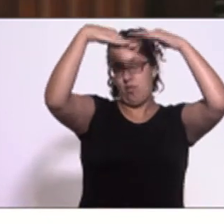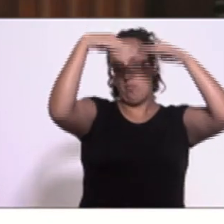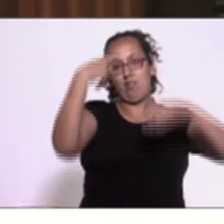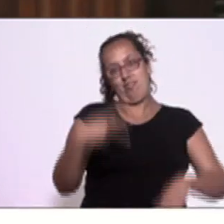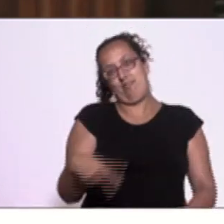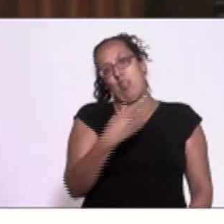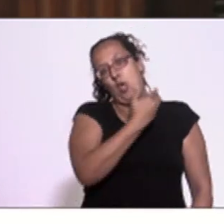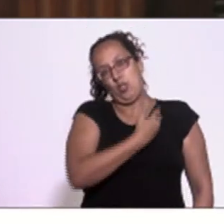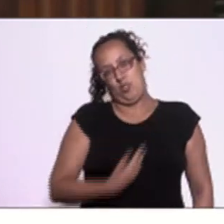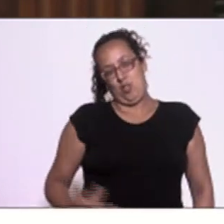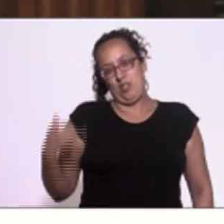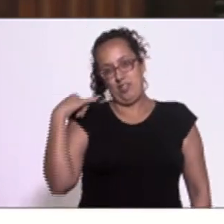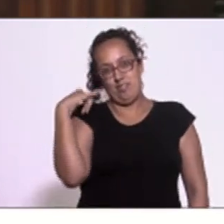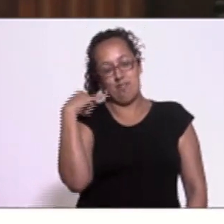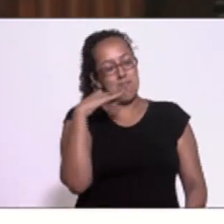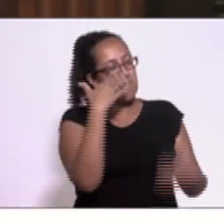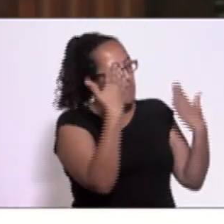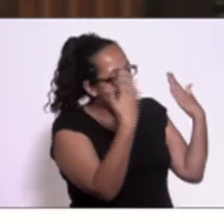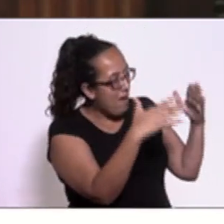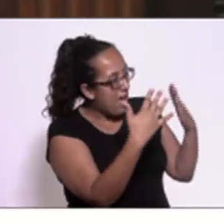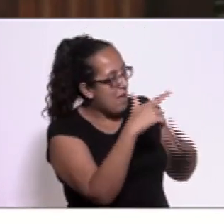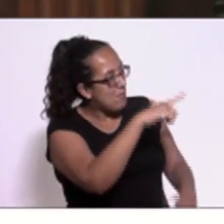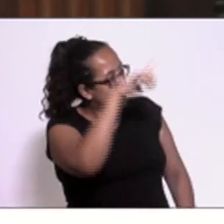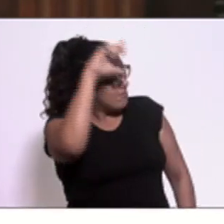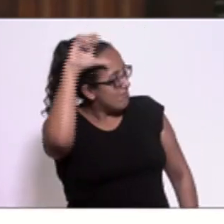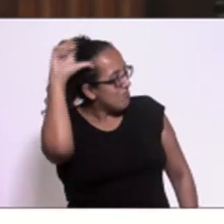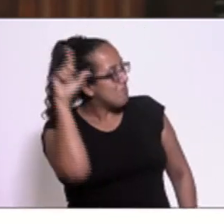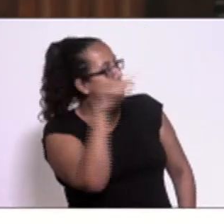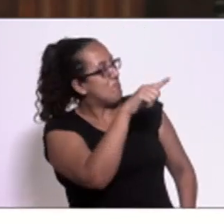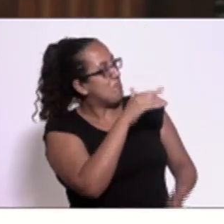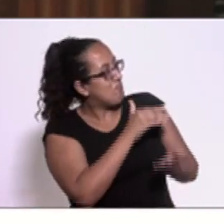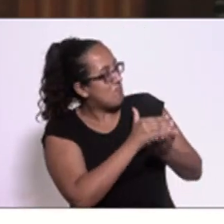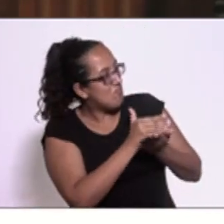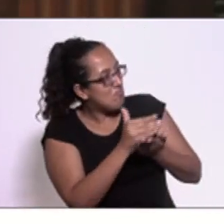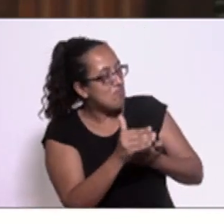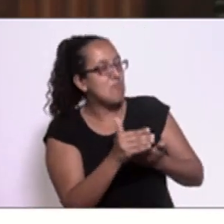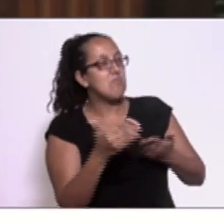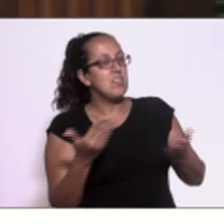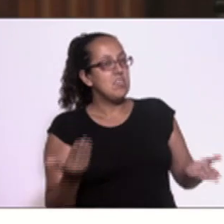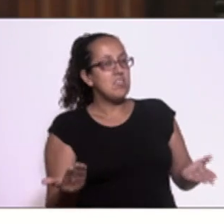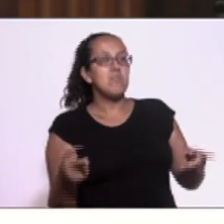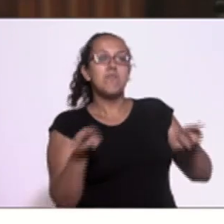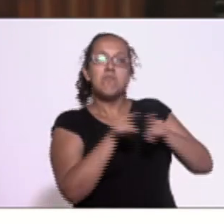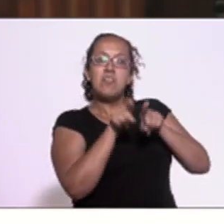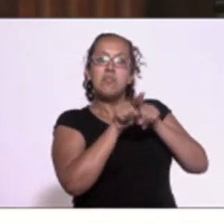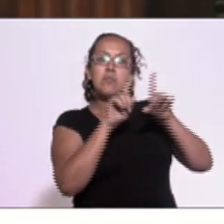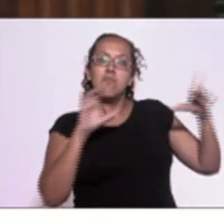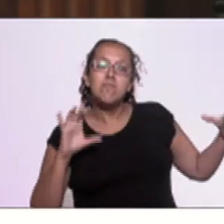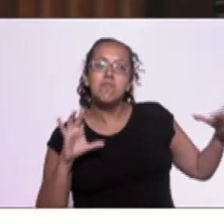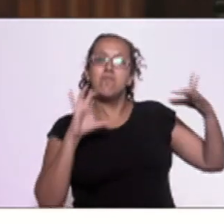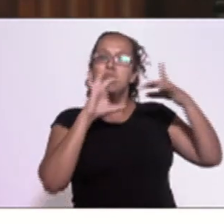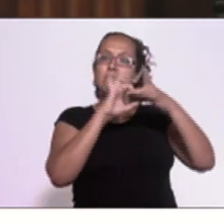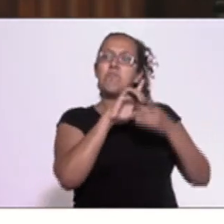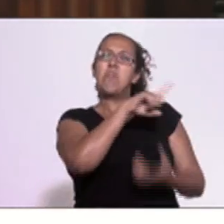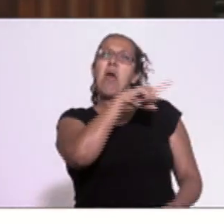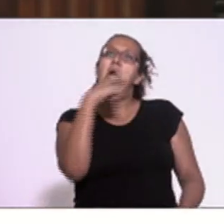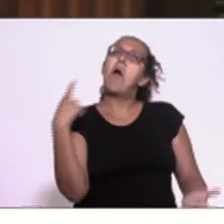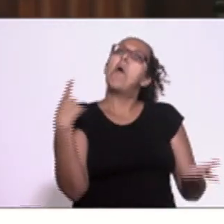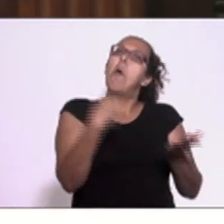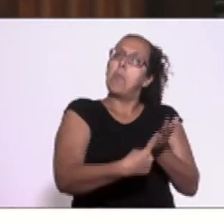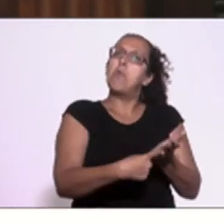Janeiro. Parabéns, deputado Luiz Paulo, por essa iniciativa e por aliar ao seu mandato o compromisso,